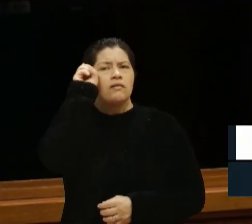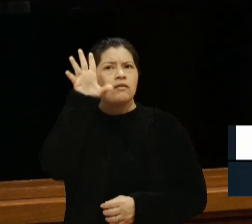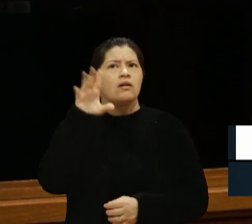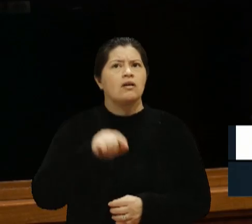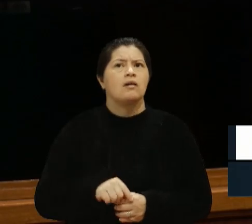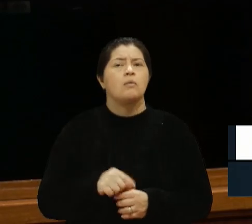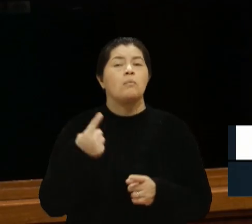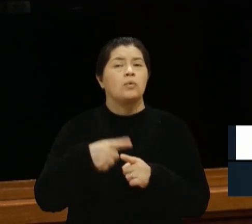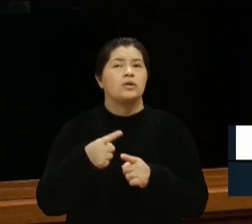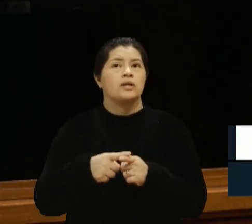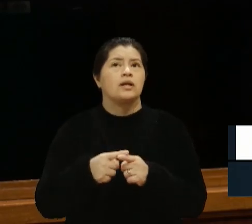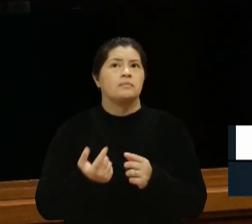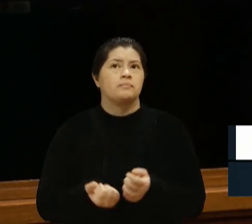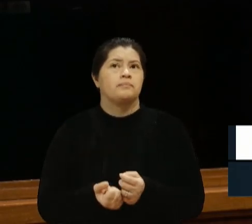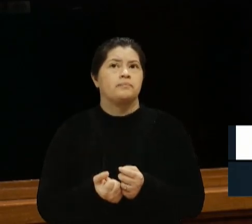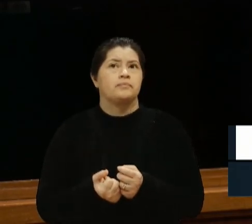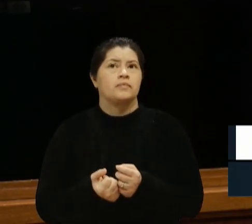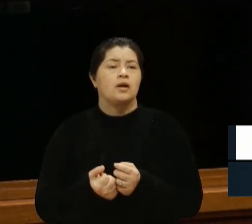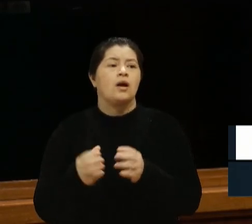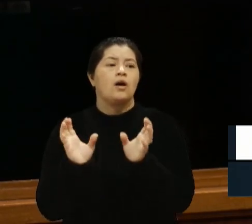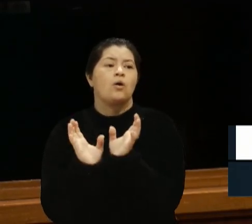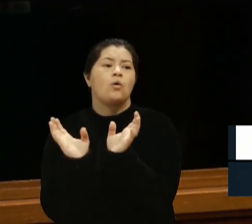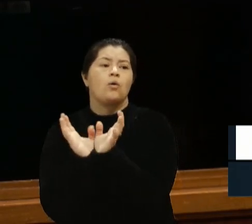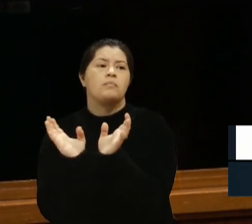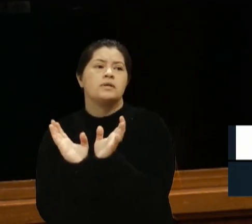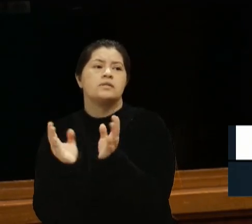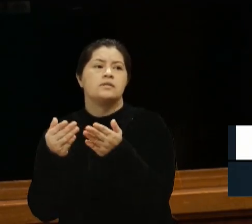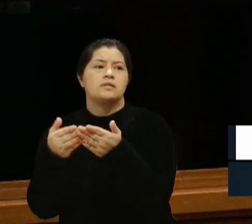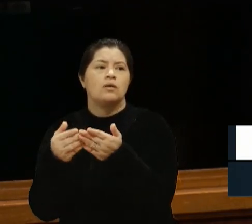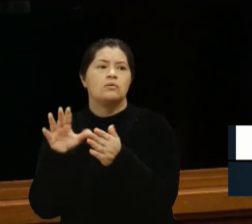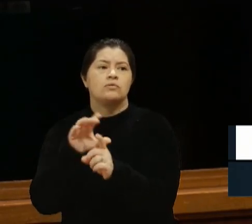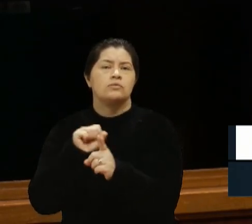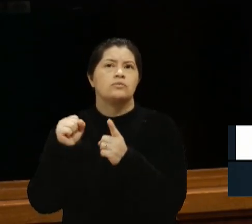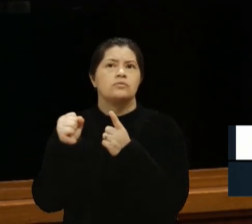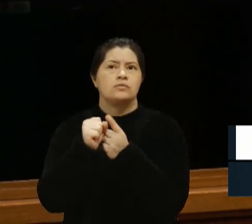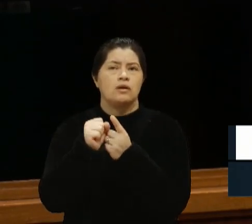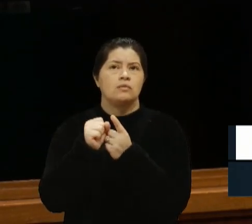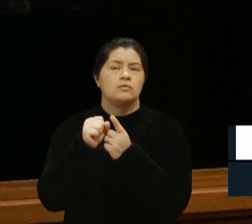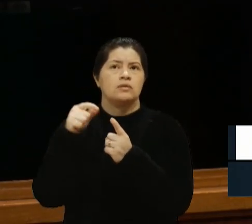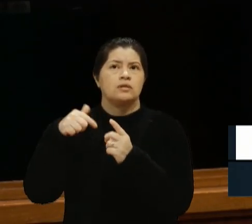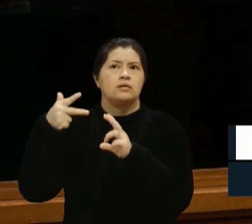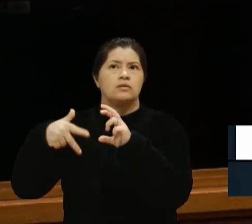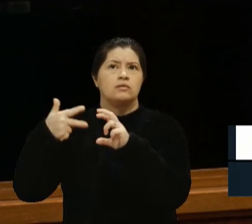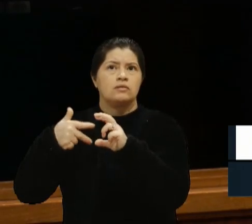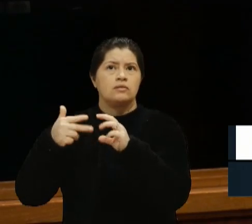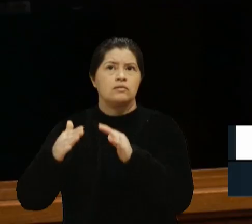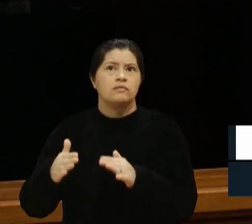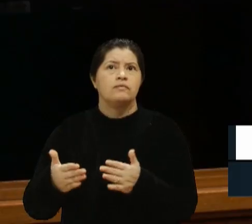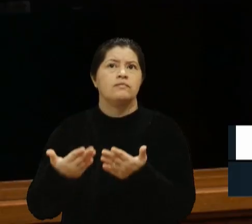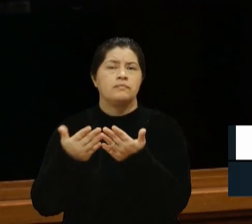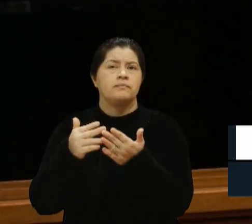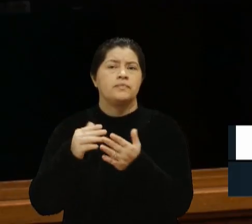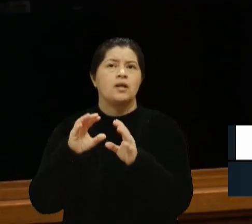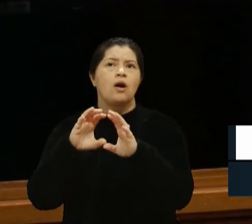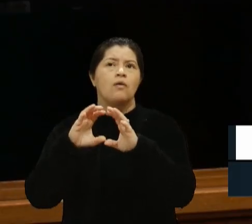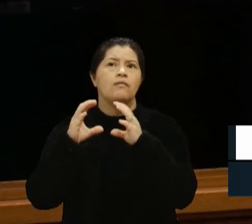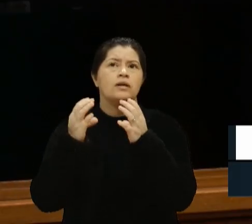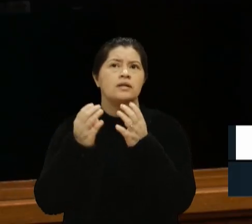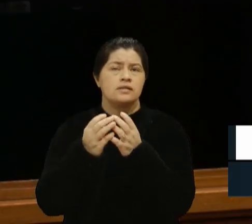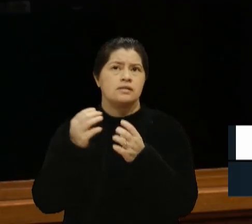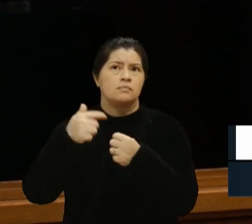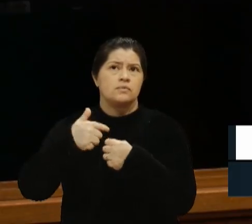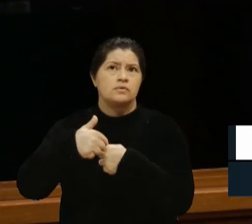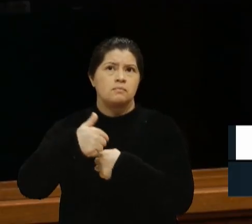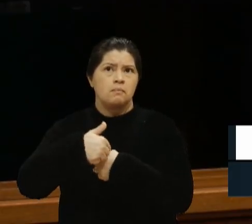nós constituímos a Comissão de Assistência Social na Câmara. Um avanço, foi uma solicitação da Conferência Municipal